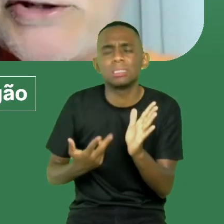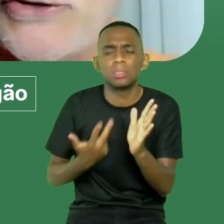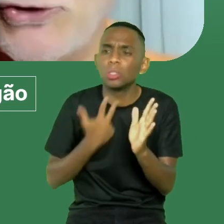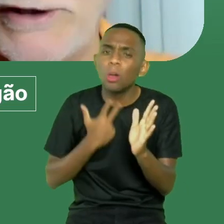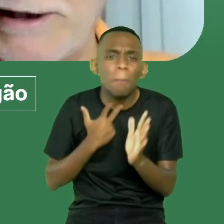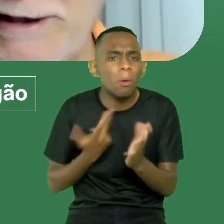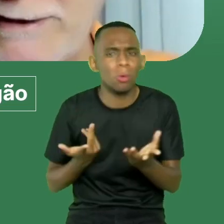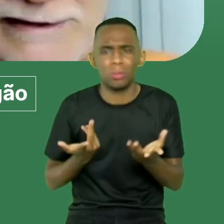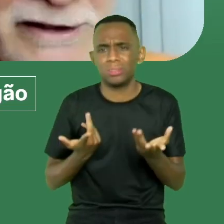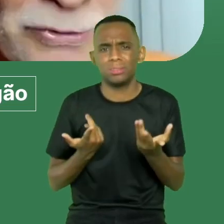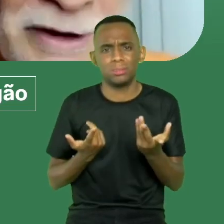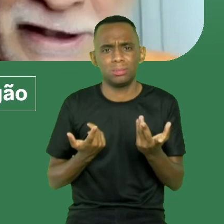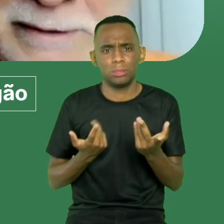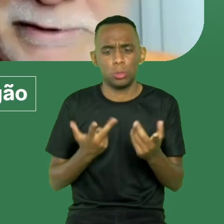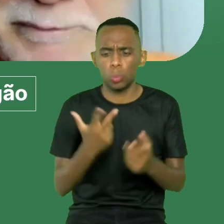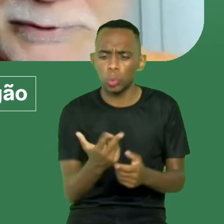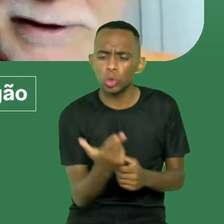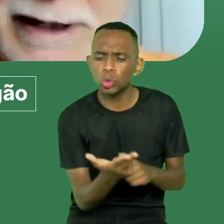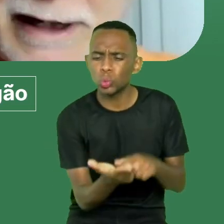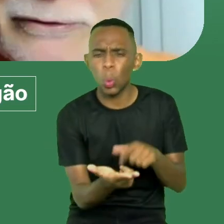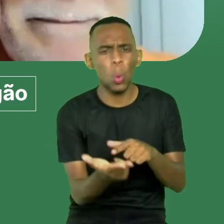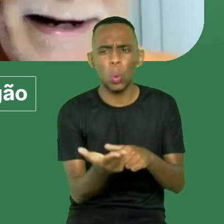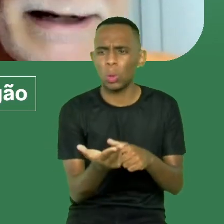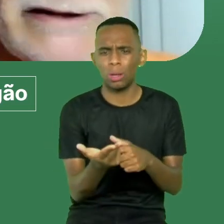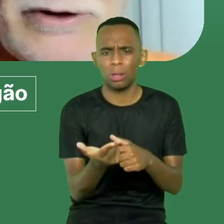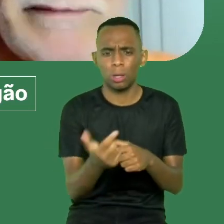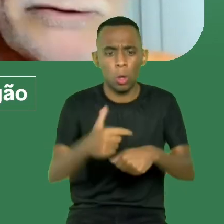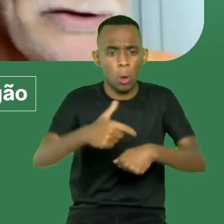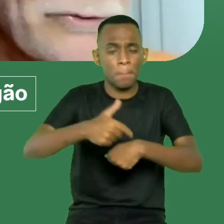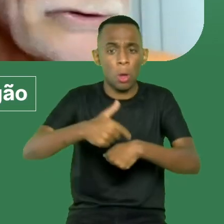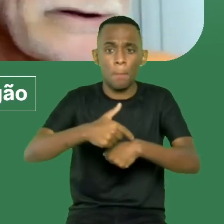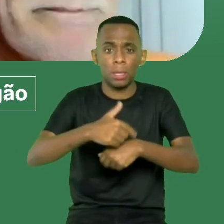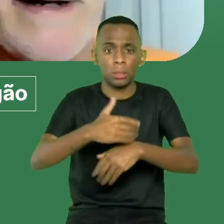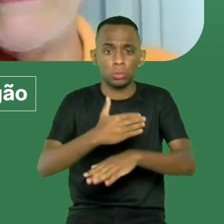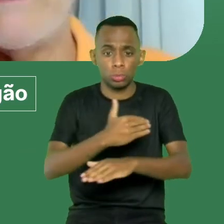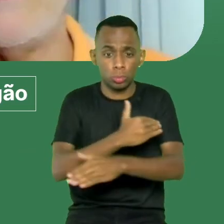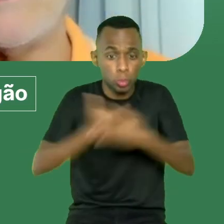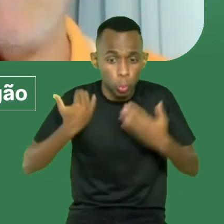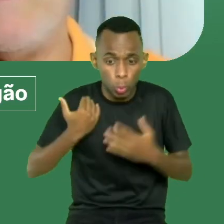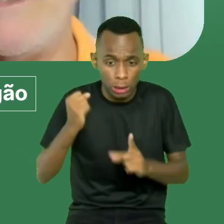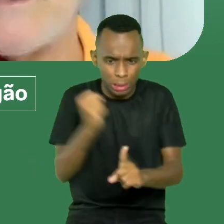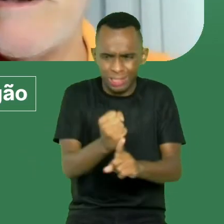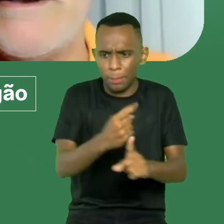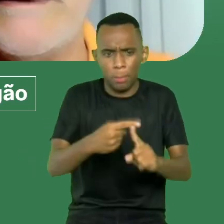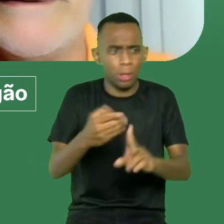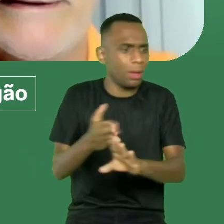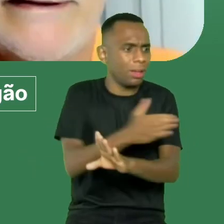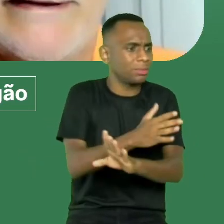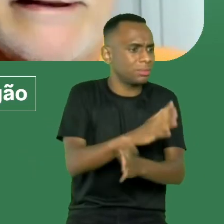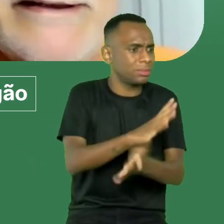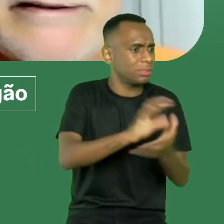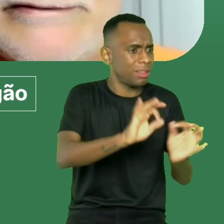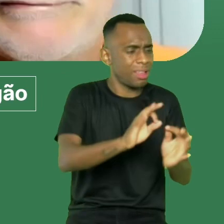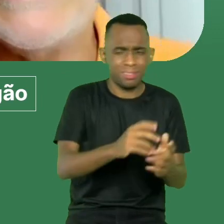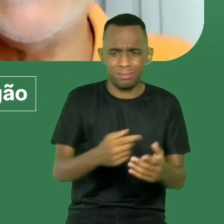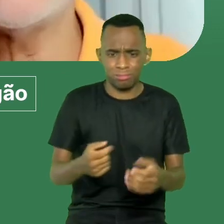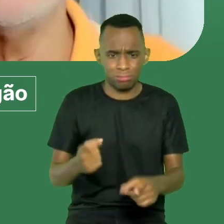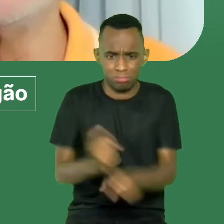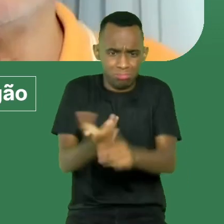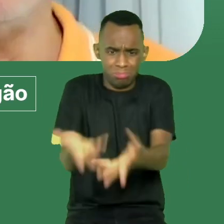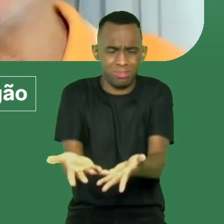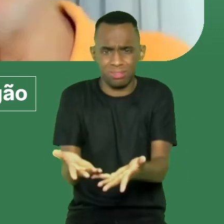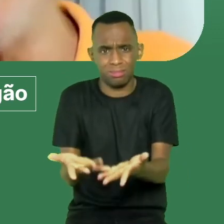botar essa tesoura aqui na cena do crime, porque ela não aparece em momento nenhum. Se ela aparece assim de repente, não